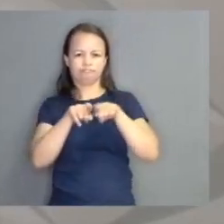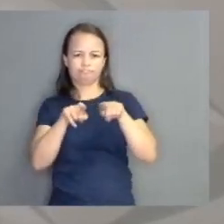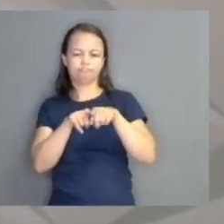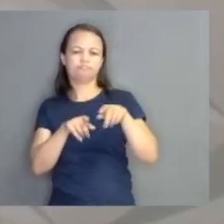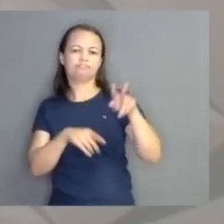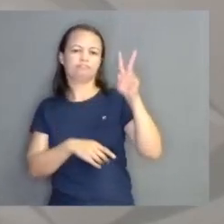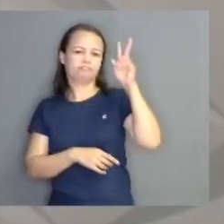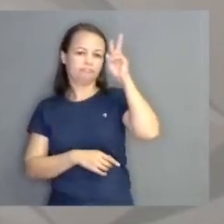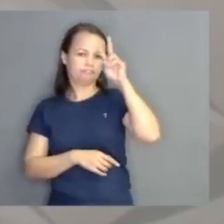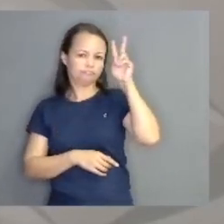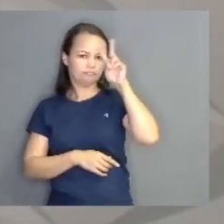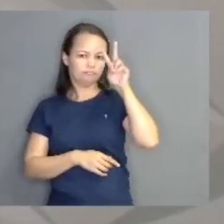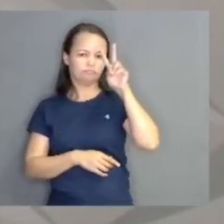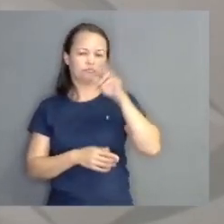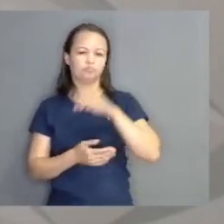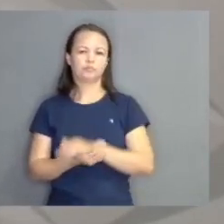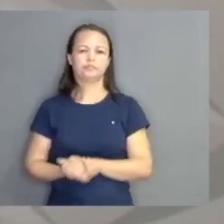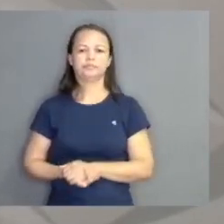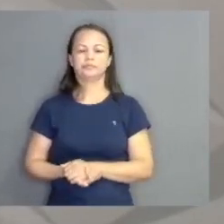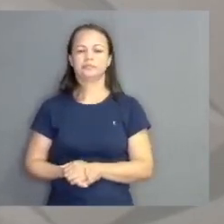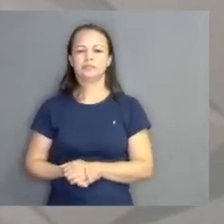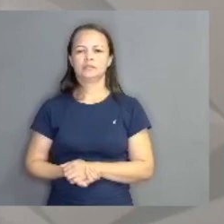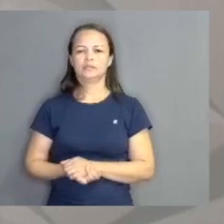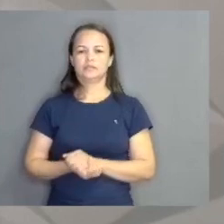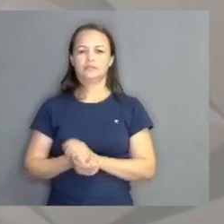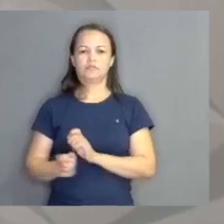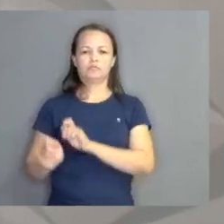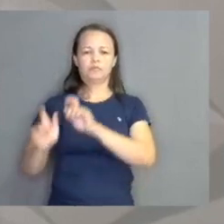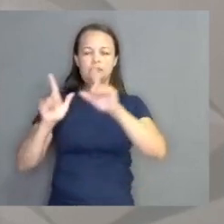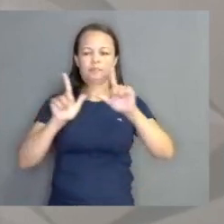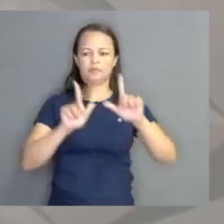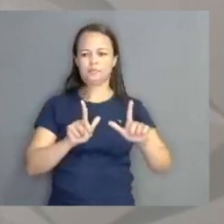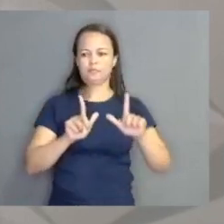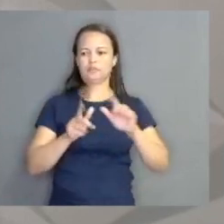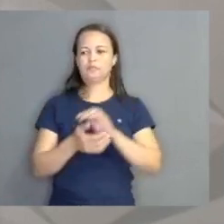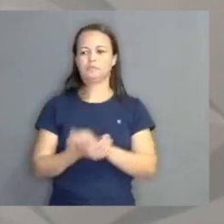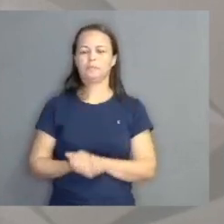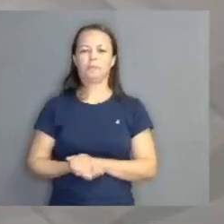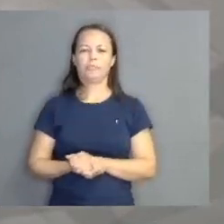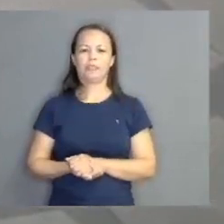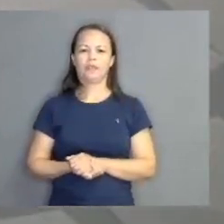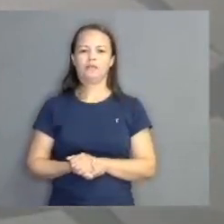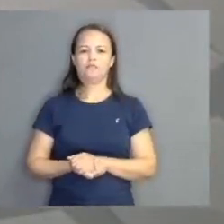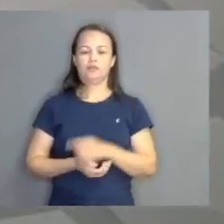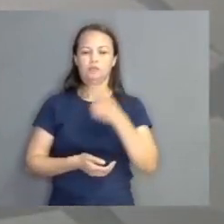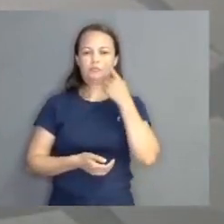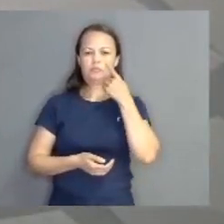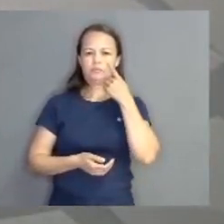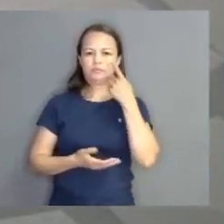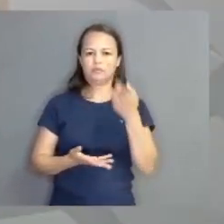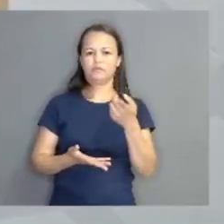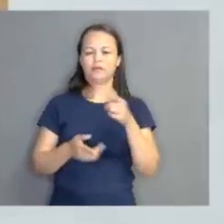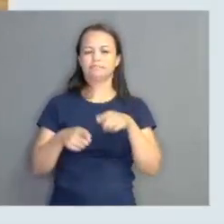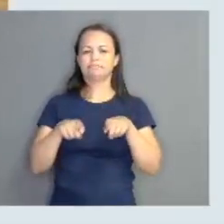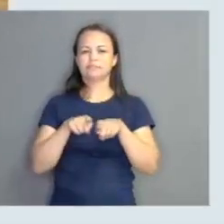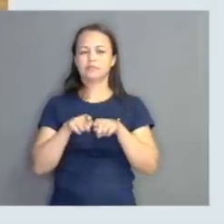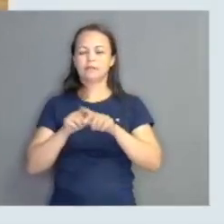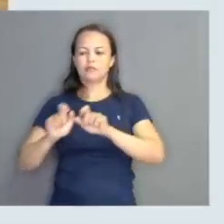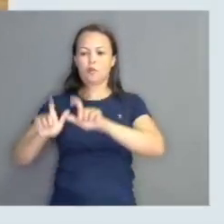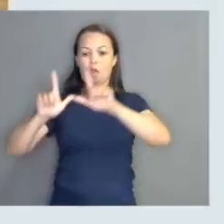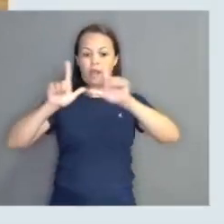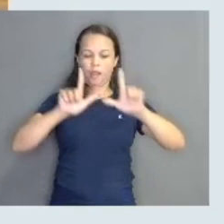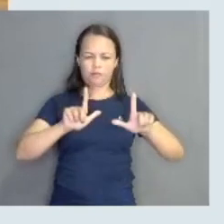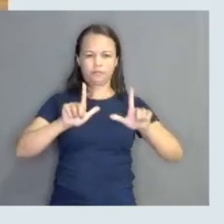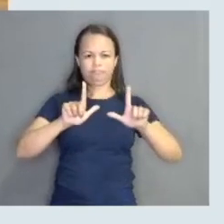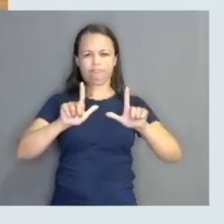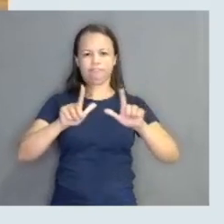tá? Bom, vamos passar para o próximo slide agora. Vamos analisar. Vamos abrir a tela, por gentileza,